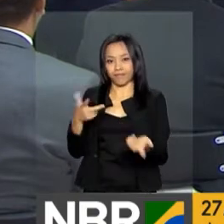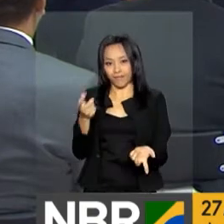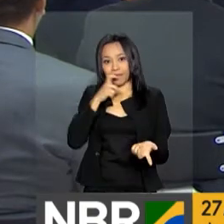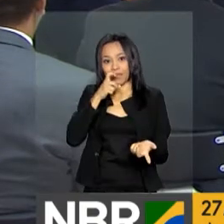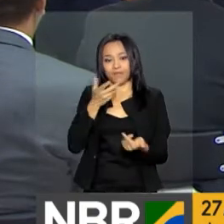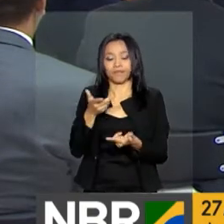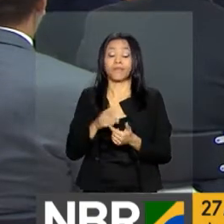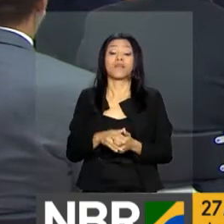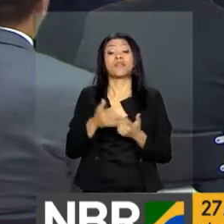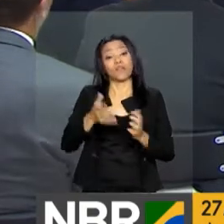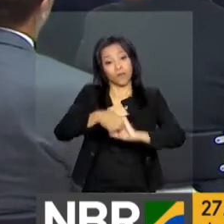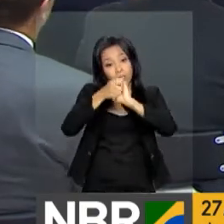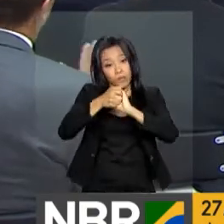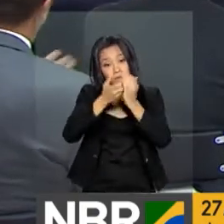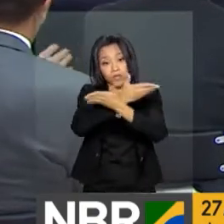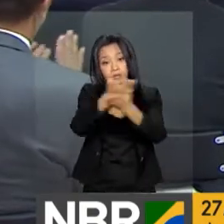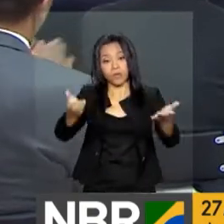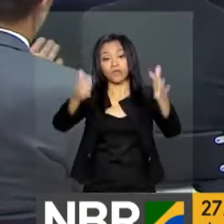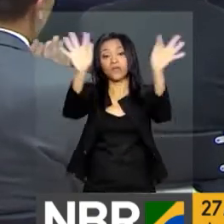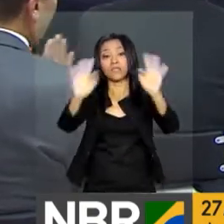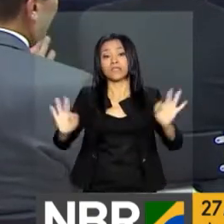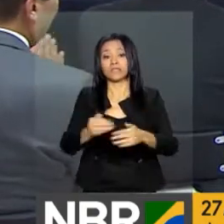muitas felicidades